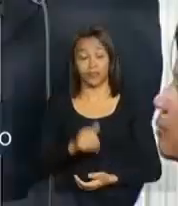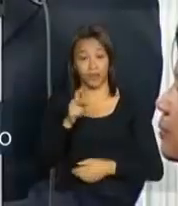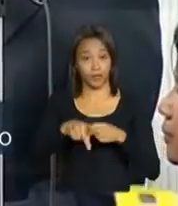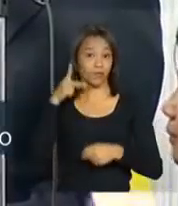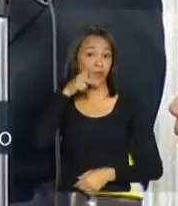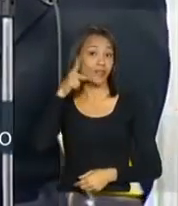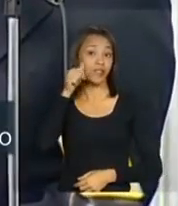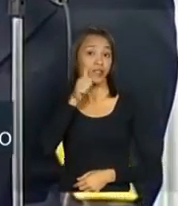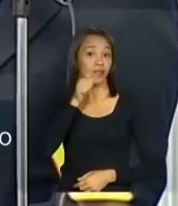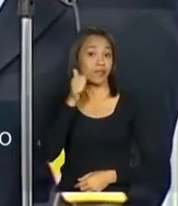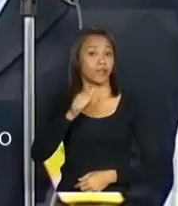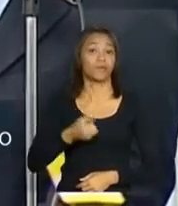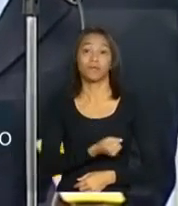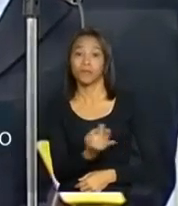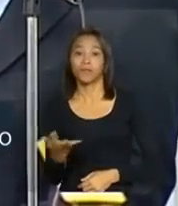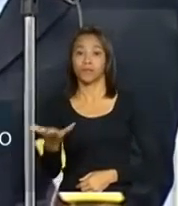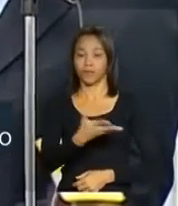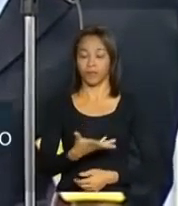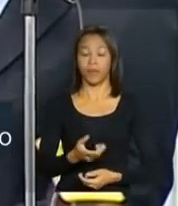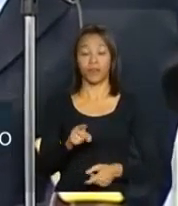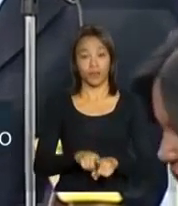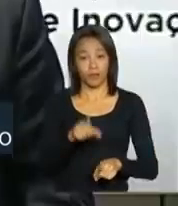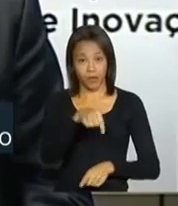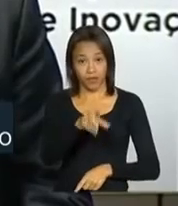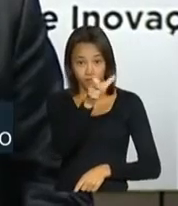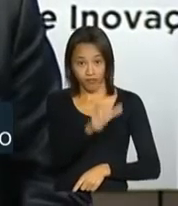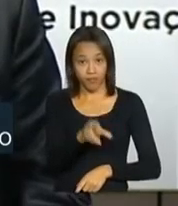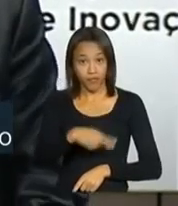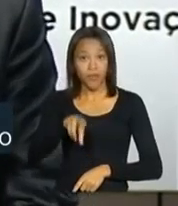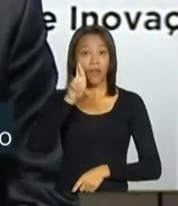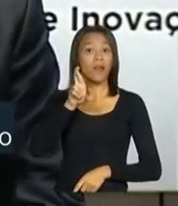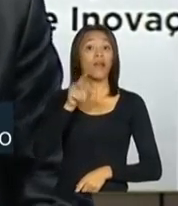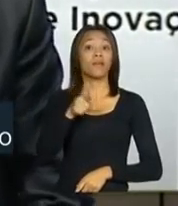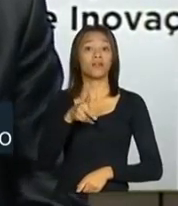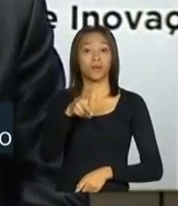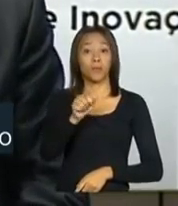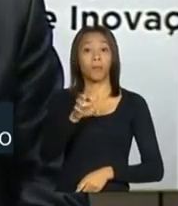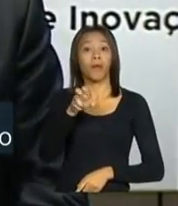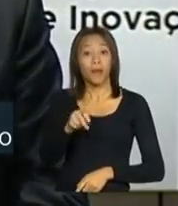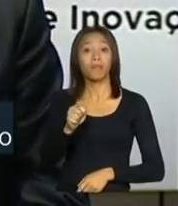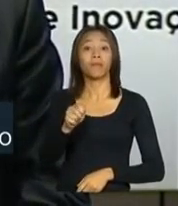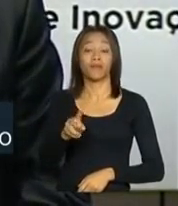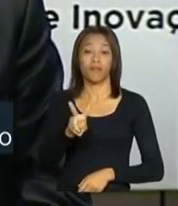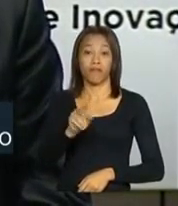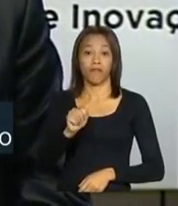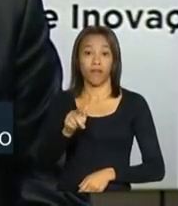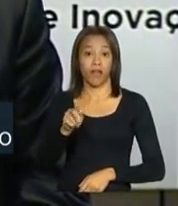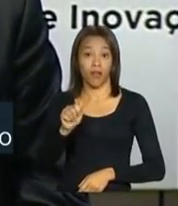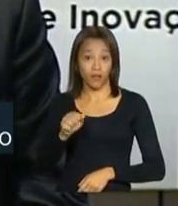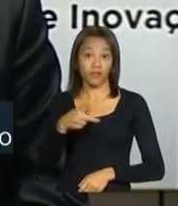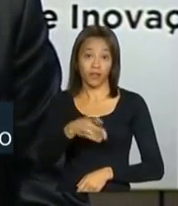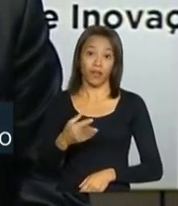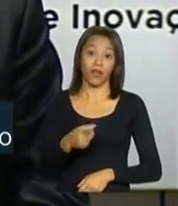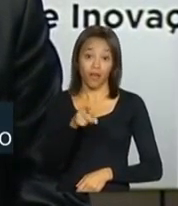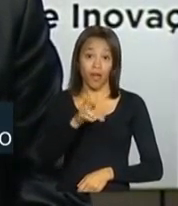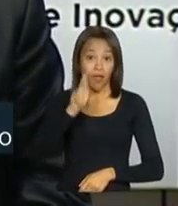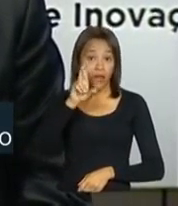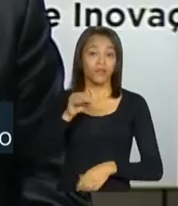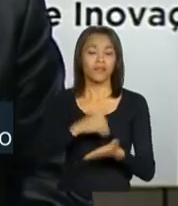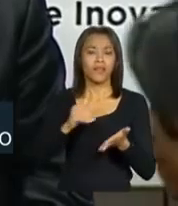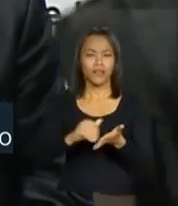Dr. Laudemir André Müller, representando aqui o nosso ministro Pepe Vargas, que é o senhor secretário executivo do